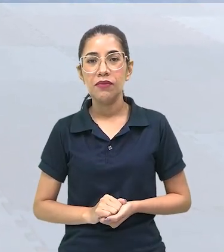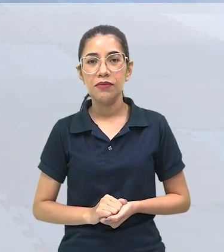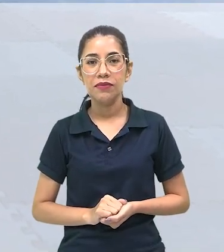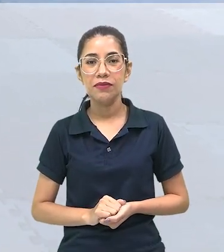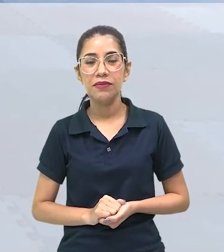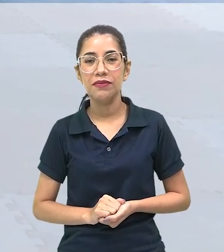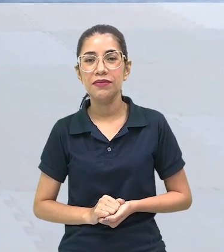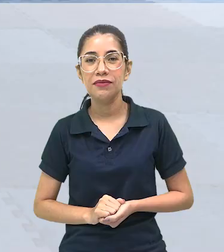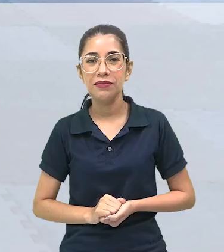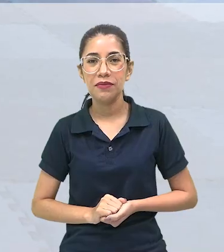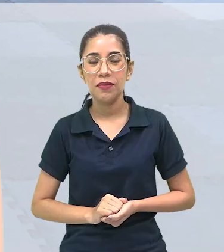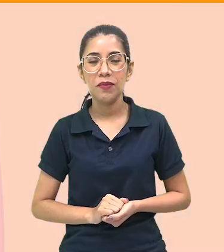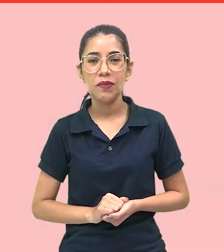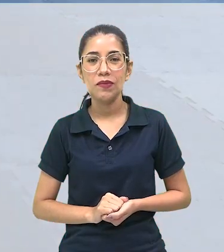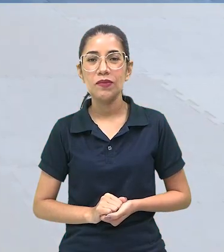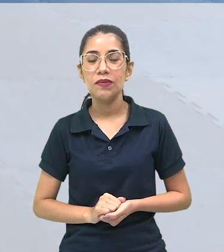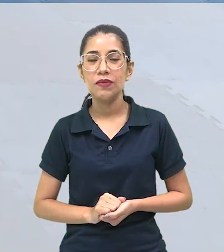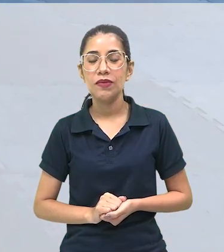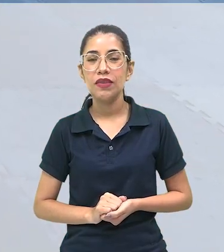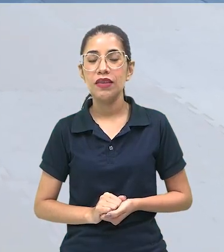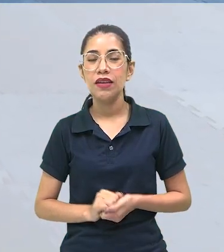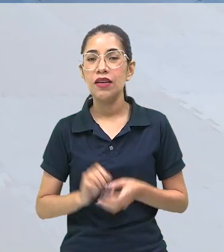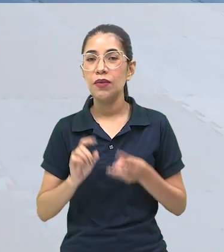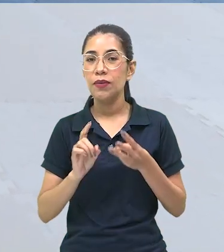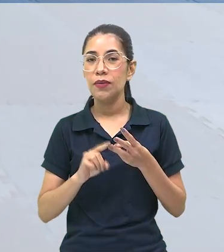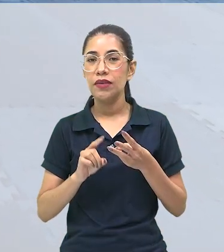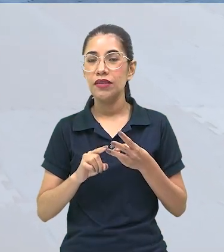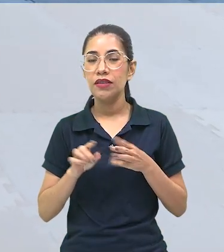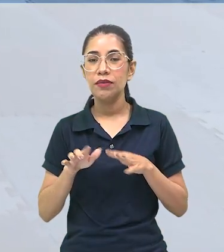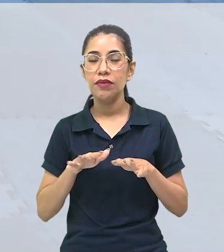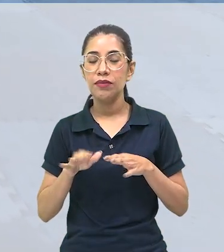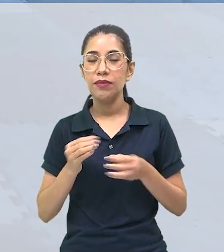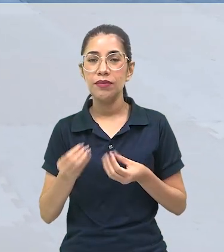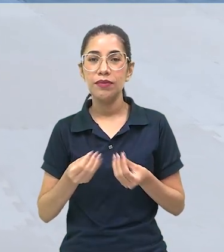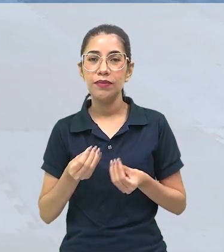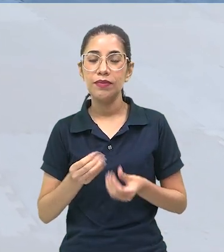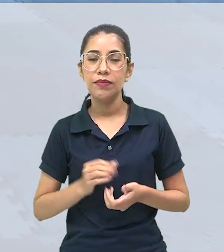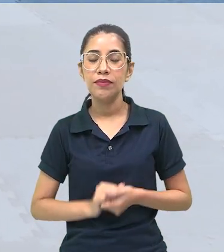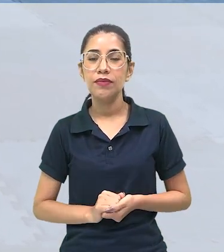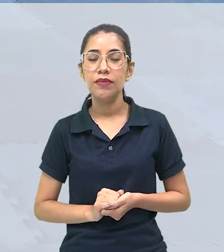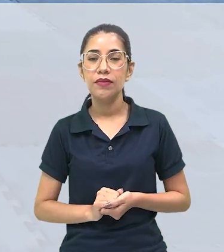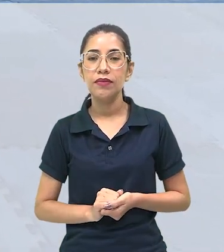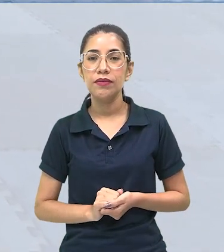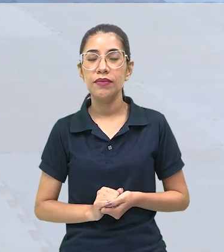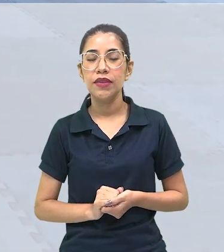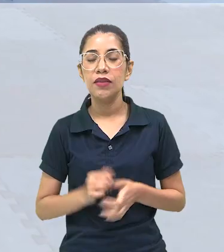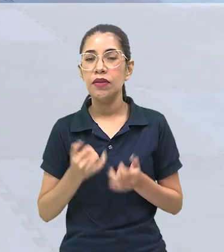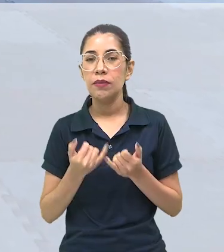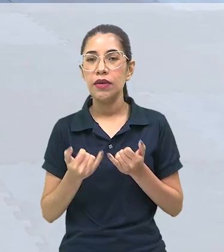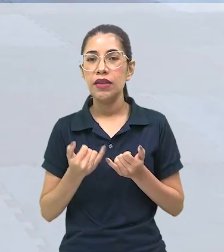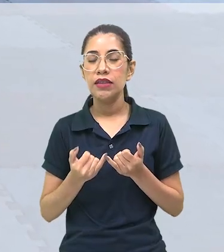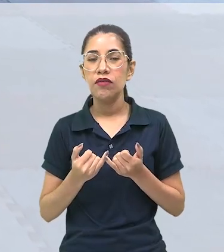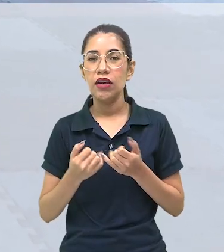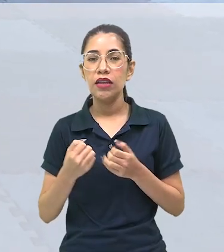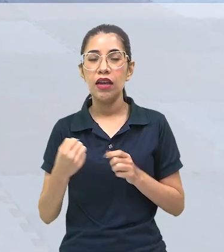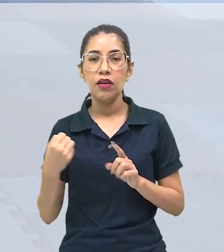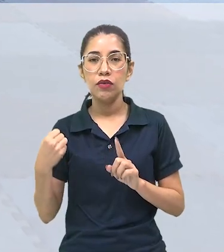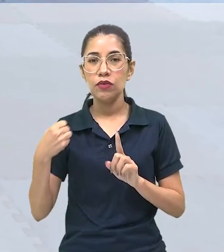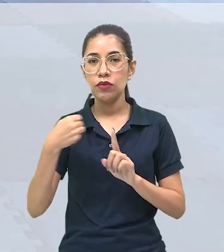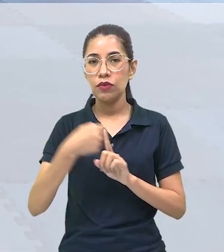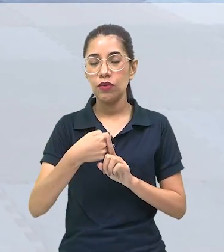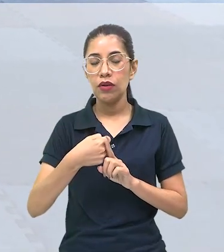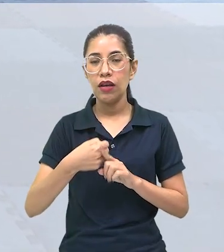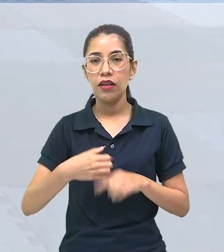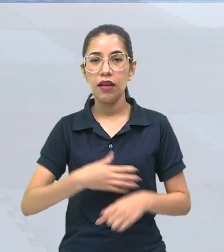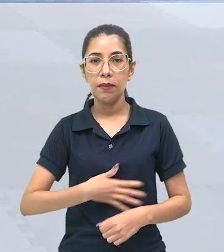E pronto. Tá bom? Terceiro exercício. Vai ser o seguinte. O colega vai fazer como se fosse dar um soco na sua